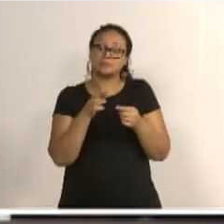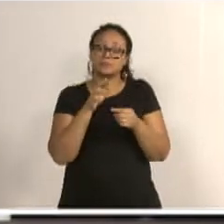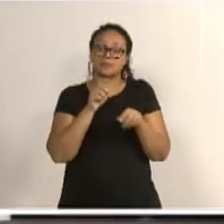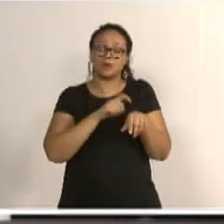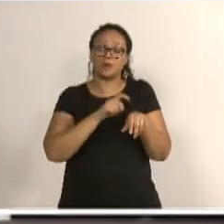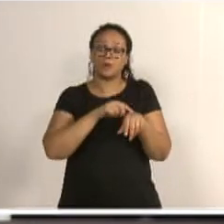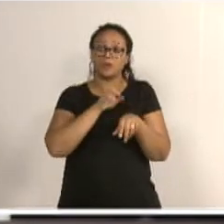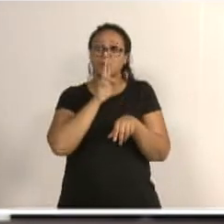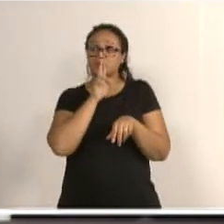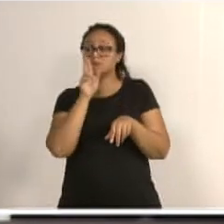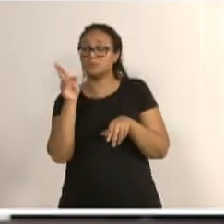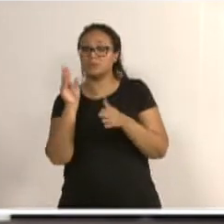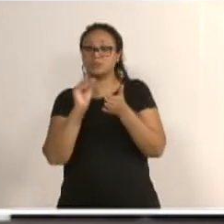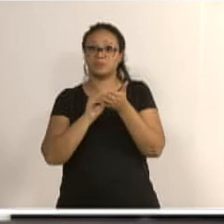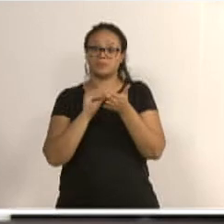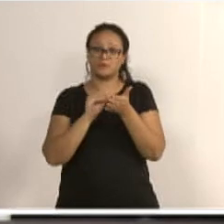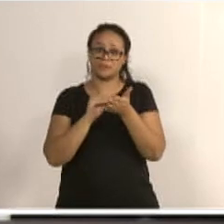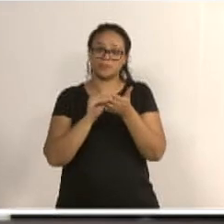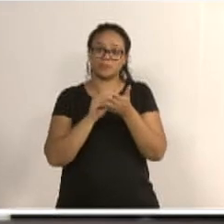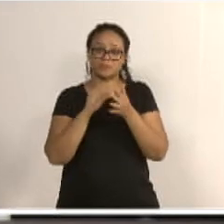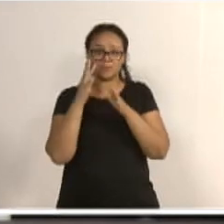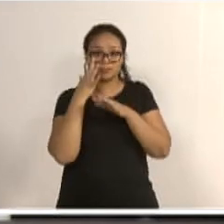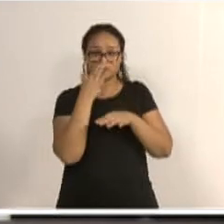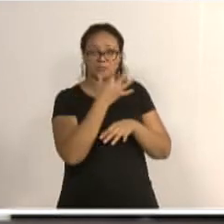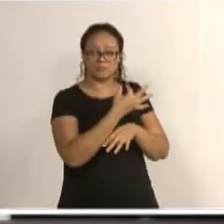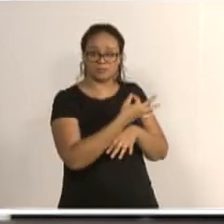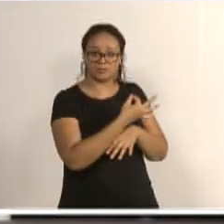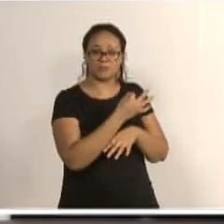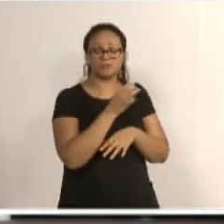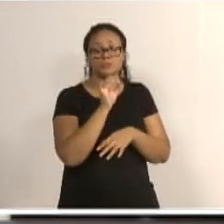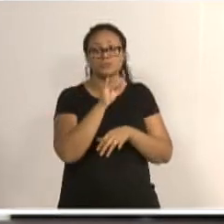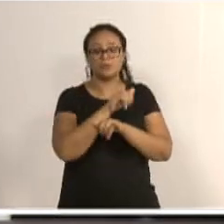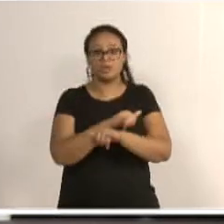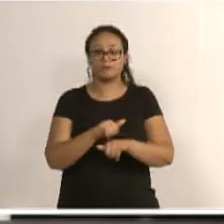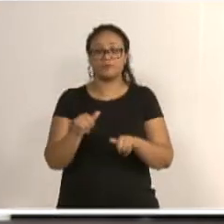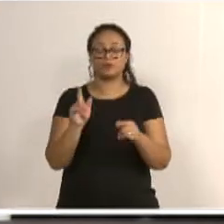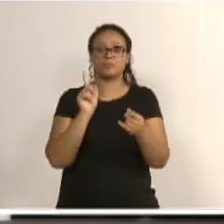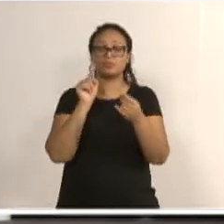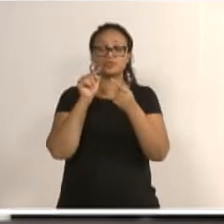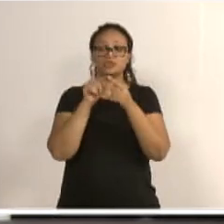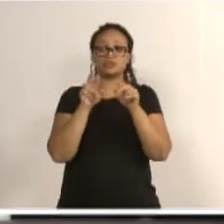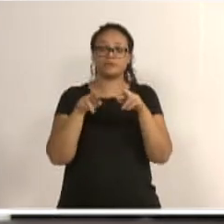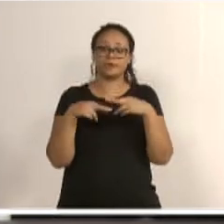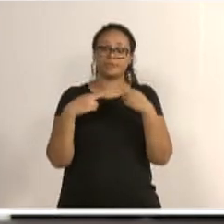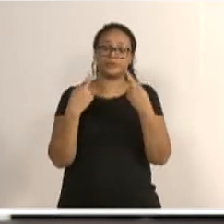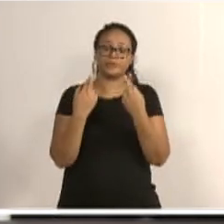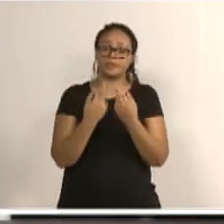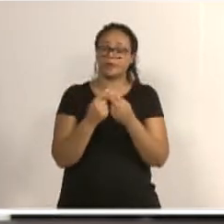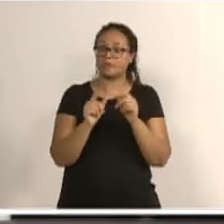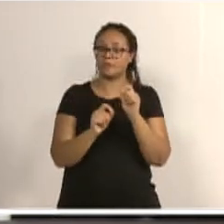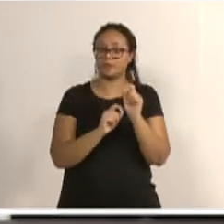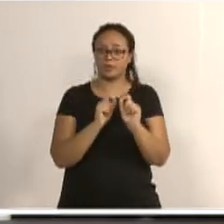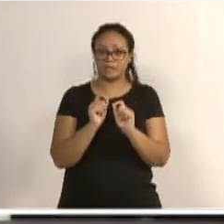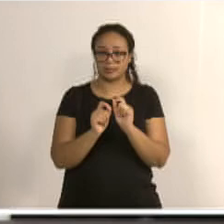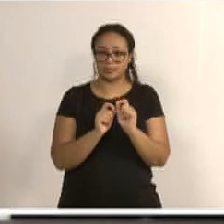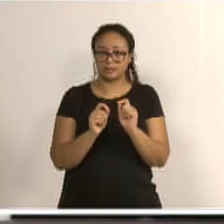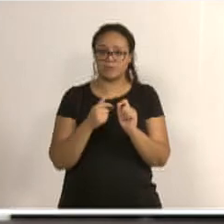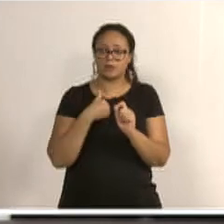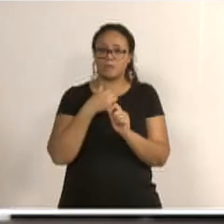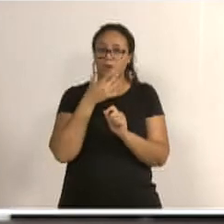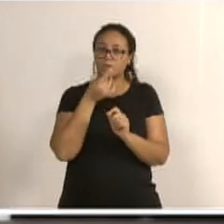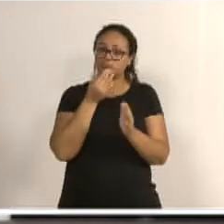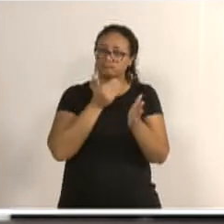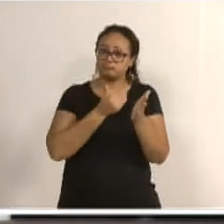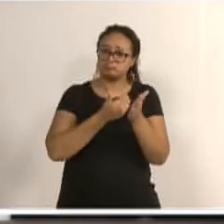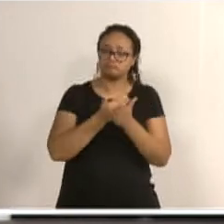quero dizer para vocês o seguinte: o intuito dessa reunião, eu acho que inicialmente, tirando